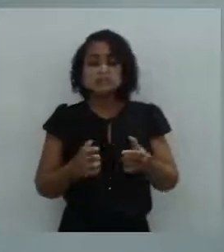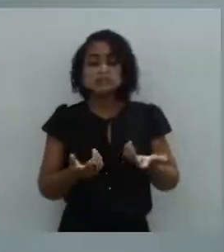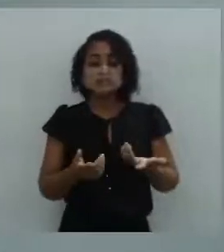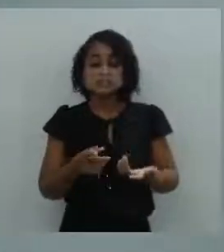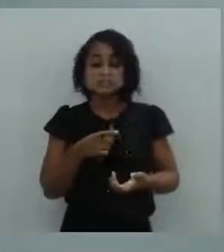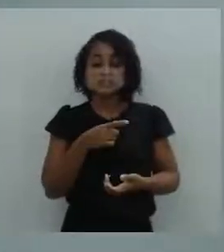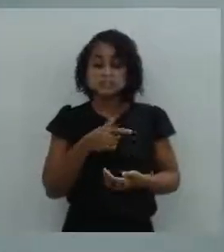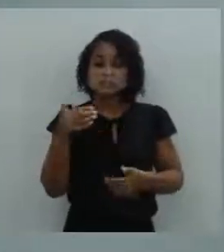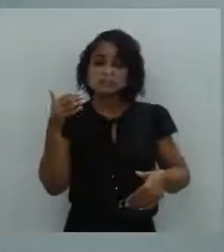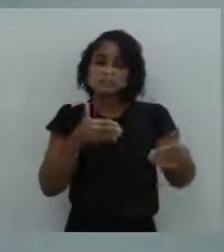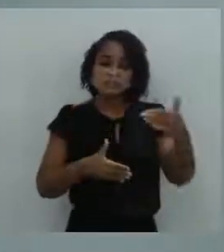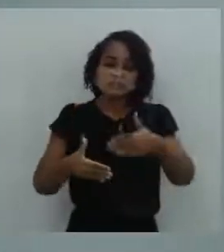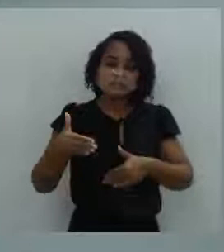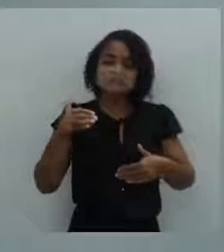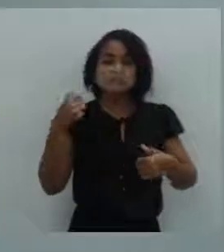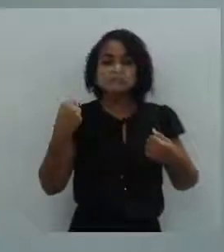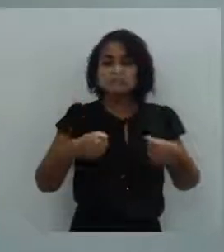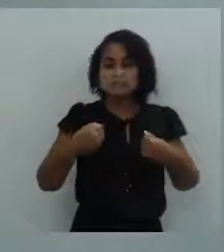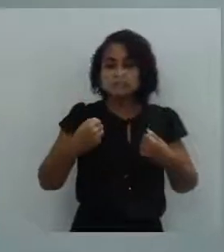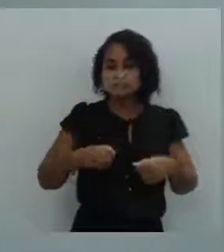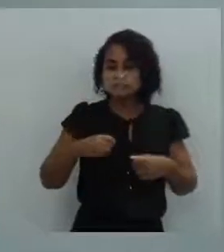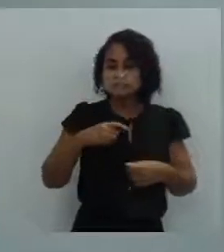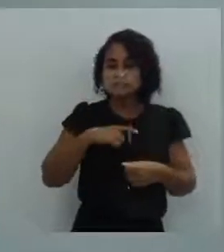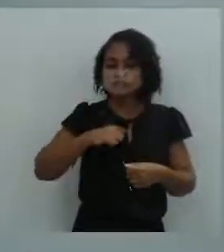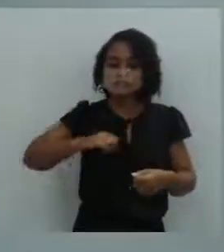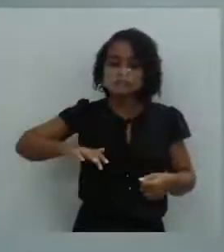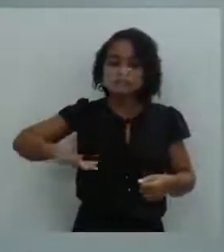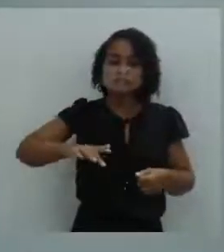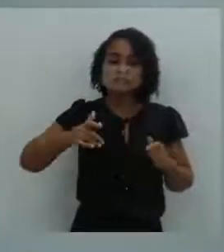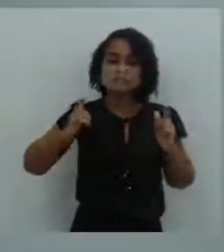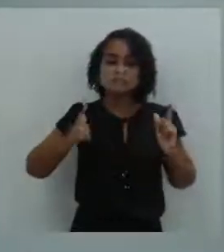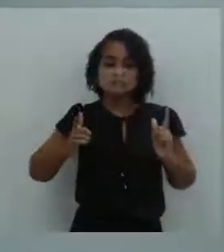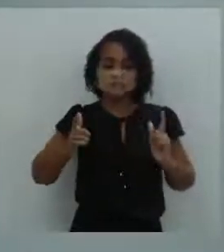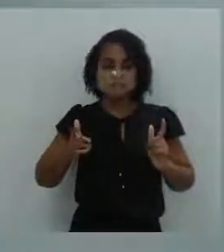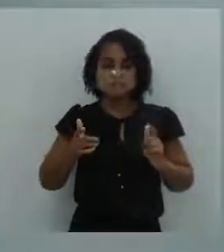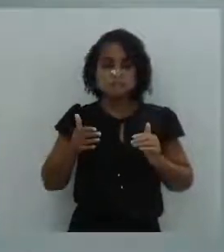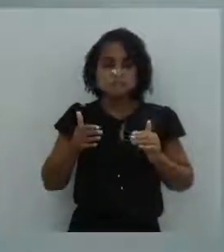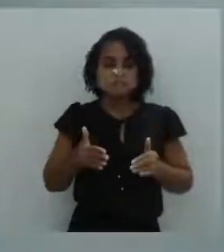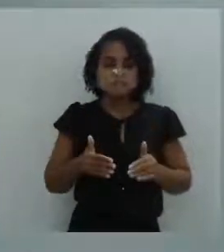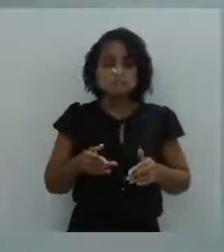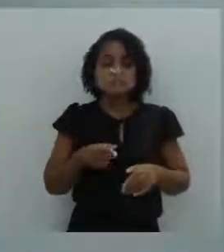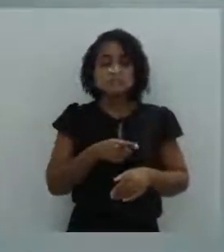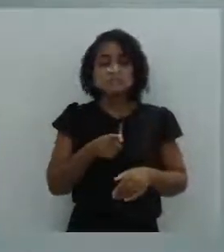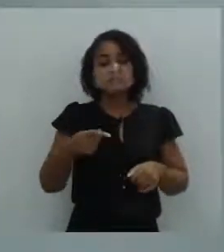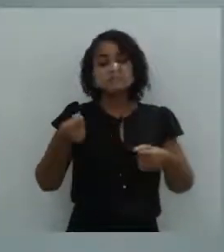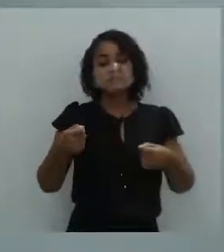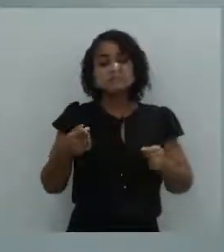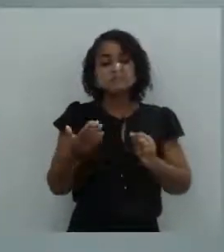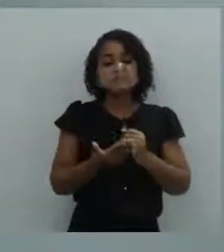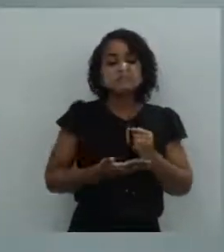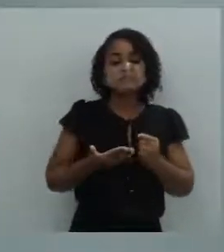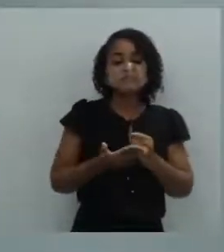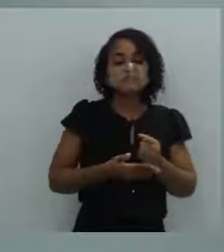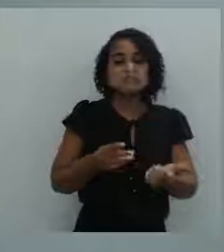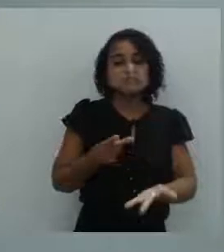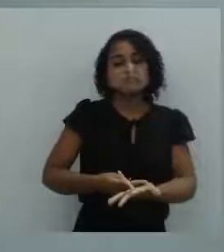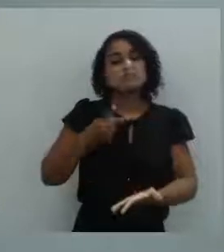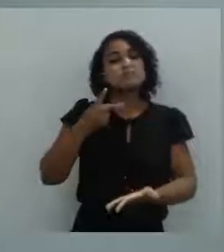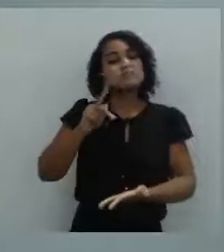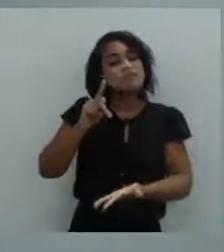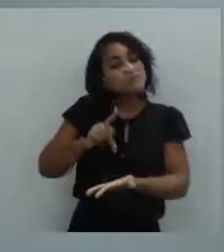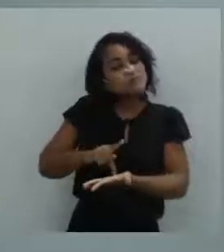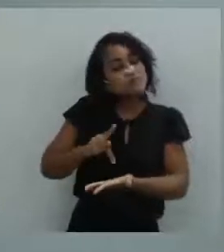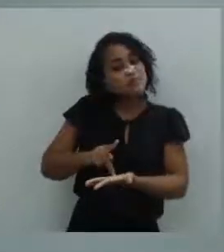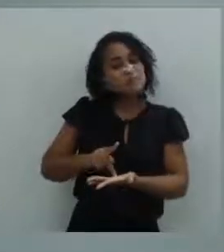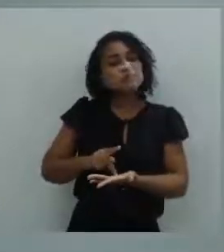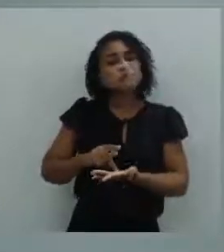tem ali, necessitam dessa área de lazer específica. Vocês precisam se pautar em fatos. E